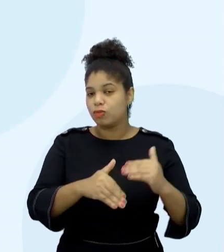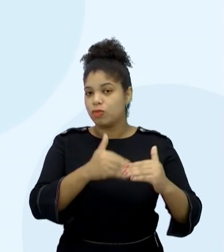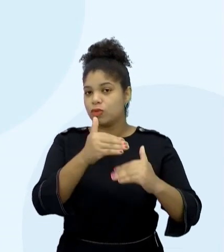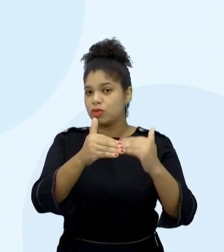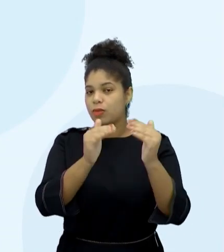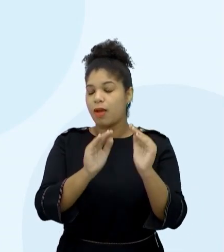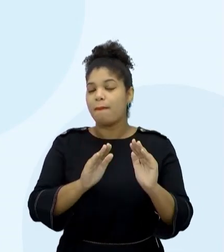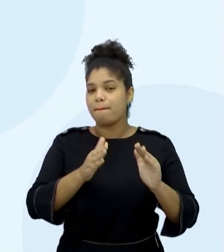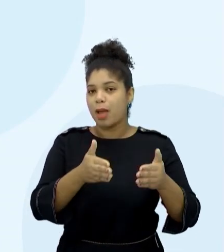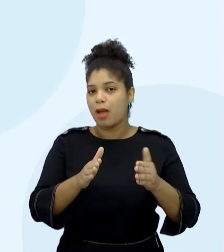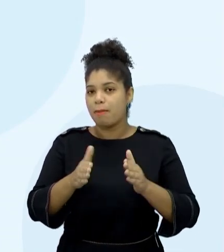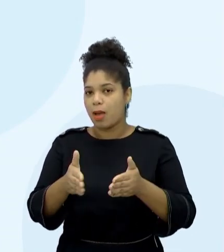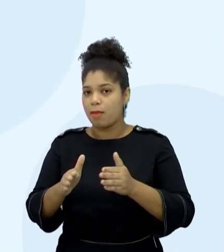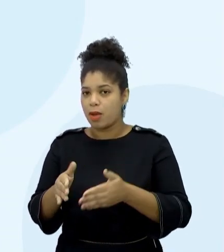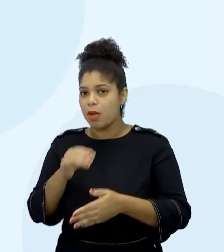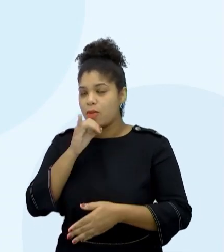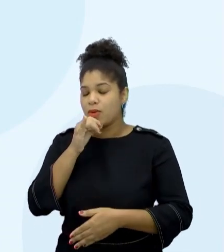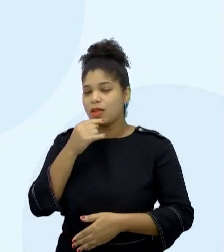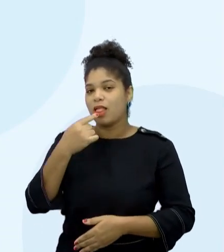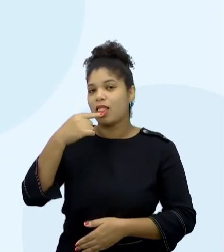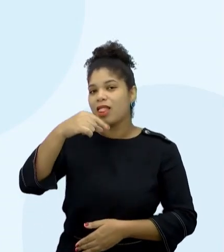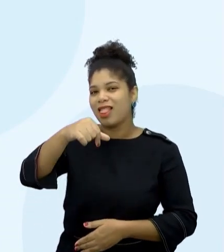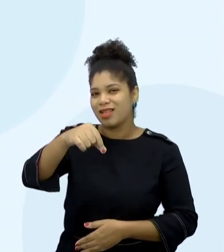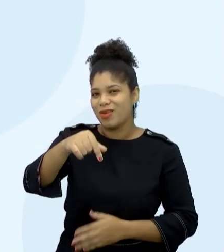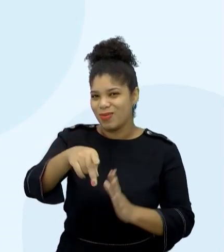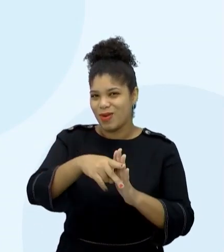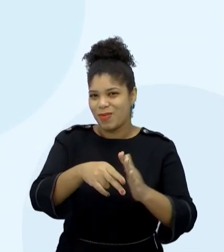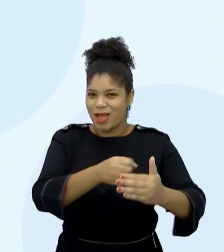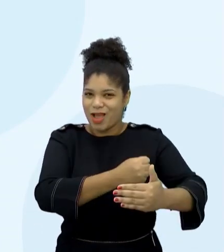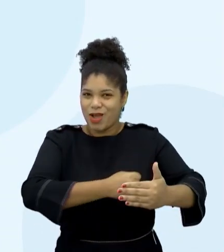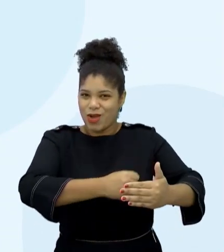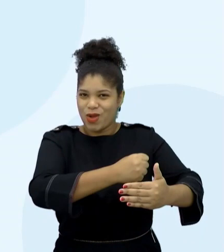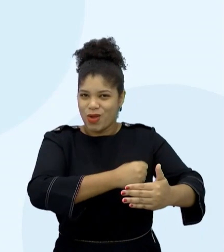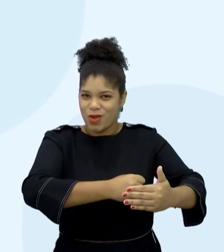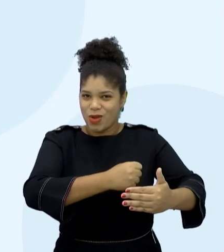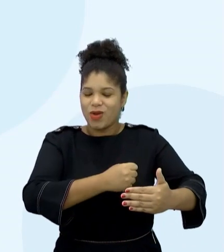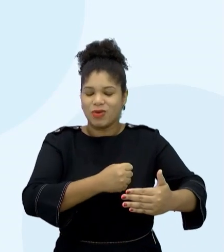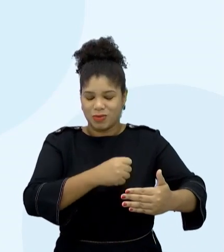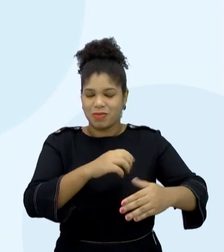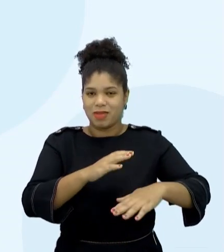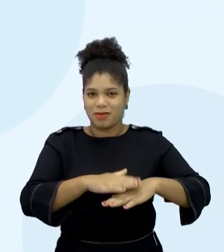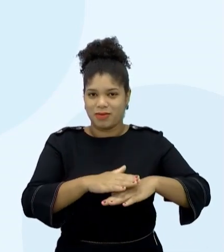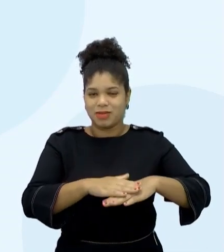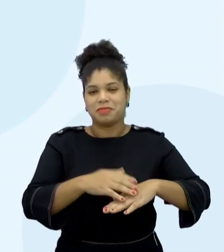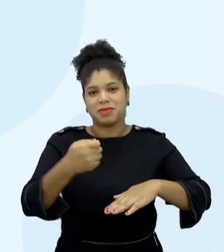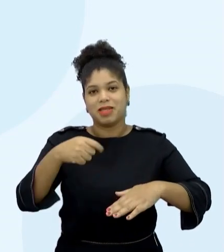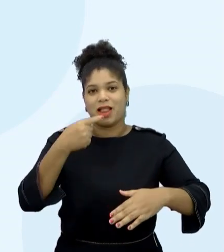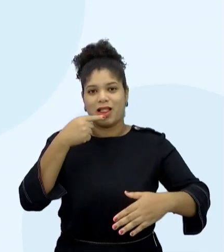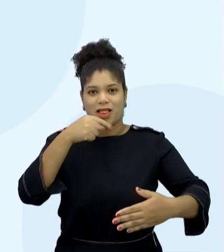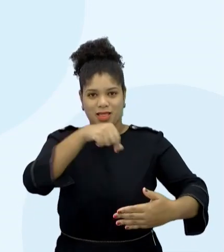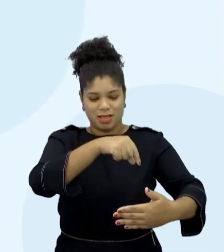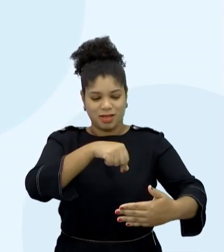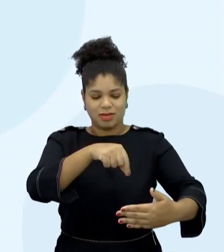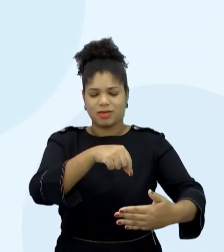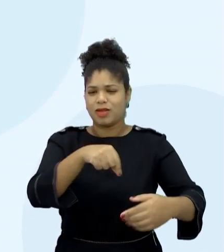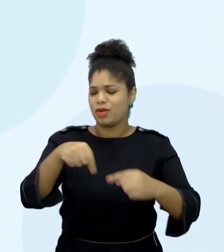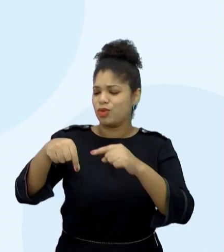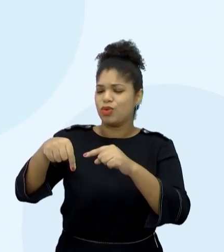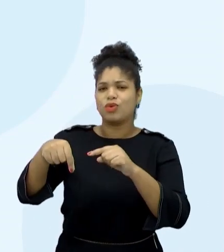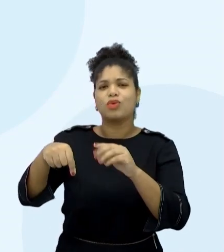como a produção de sal de cozinha, veja só, e a destilação do petróleo. Essa habilidade corresponde a